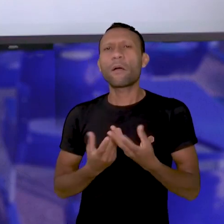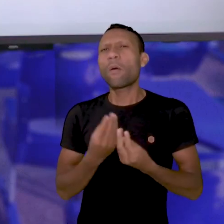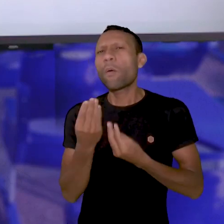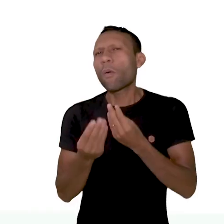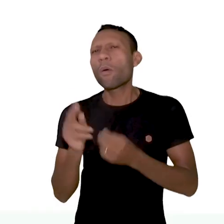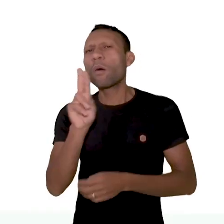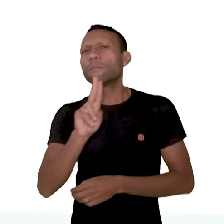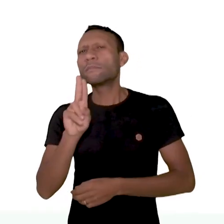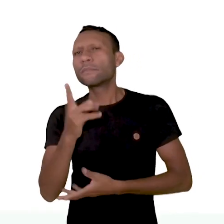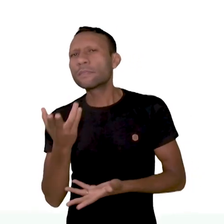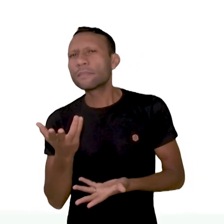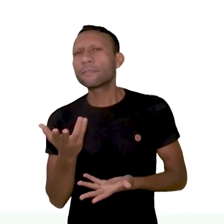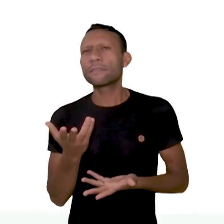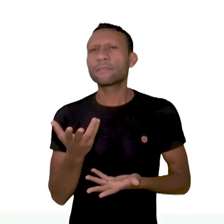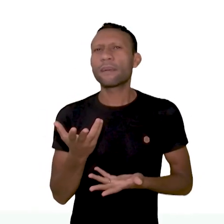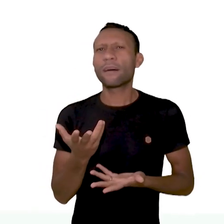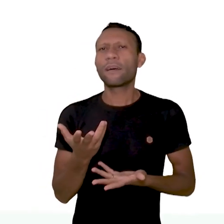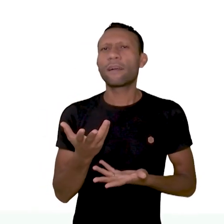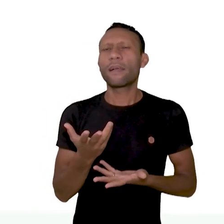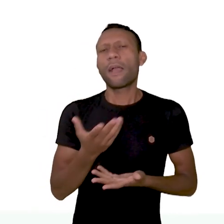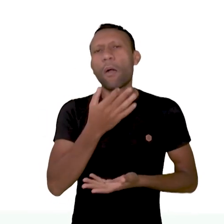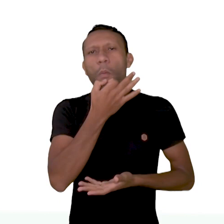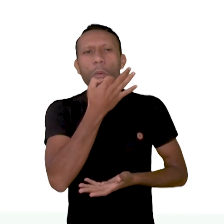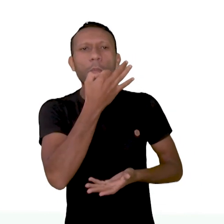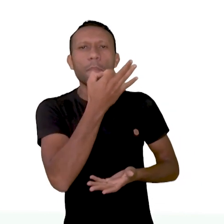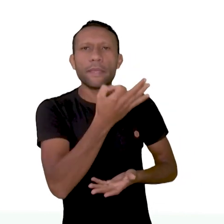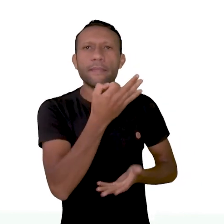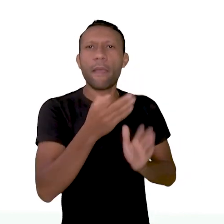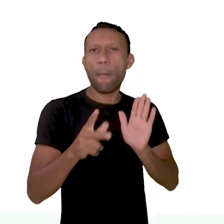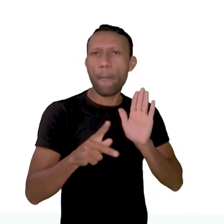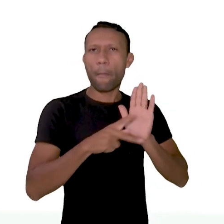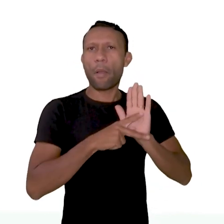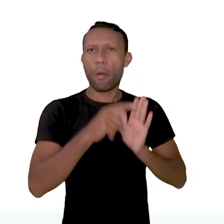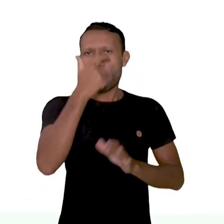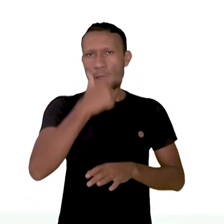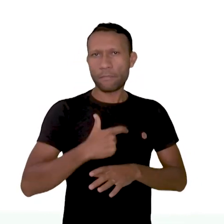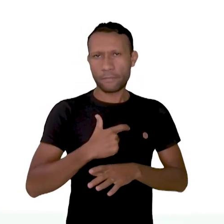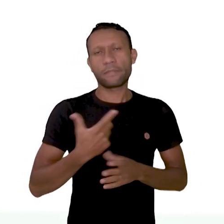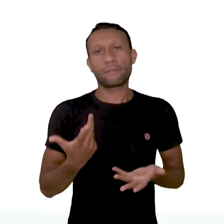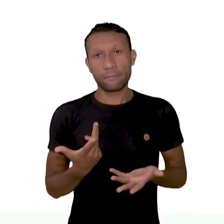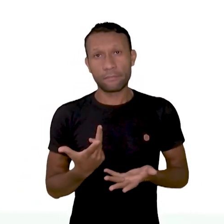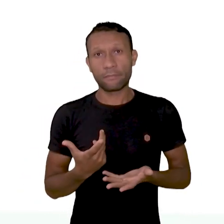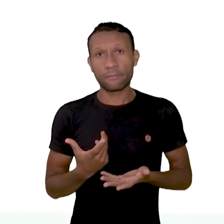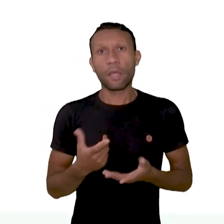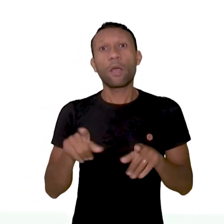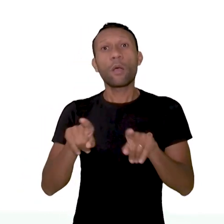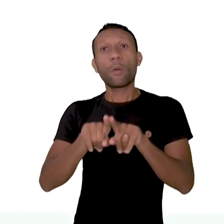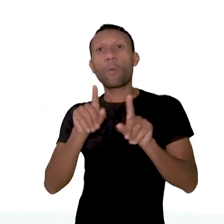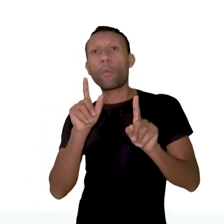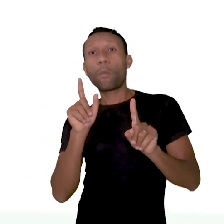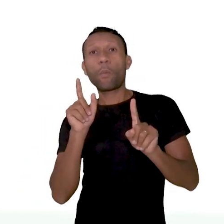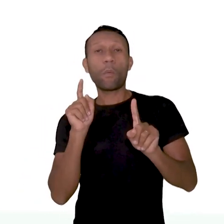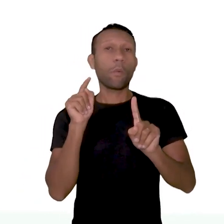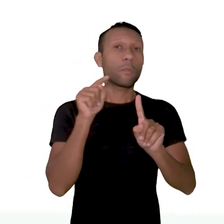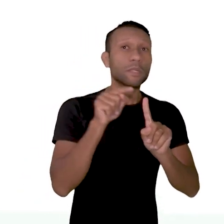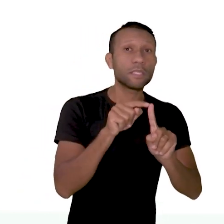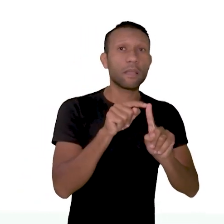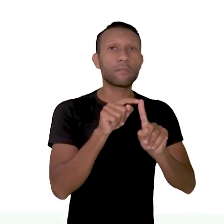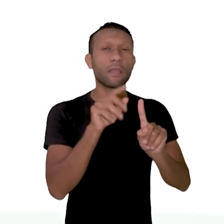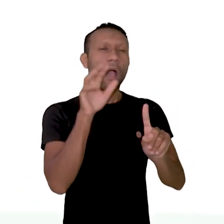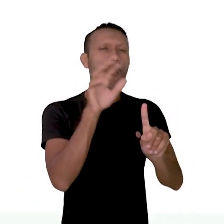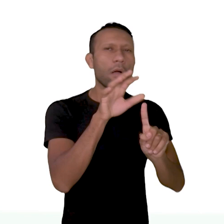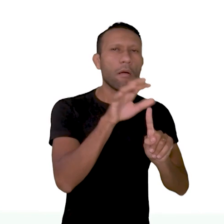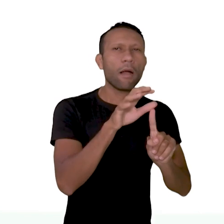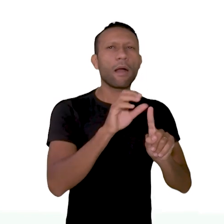usa, né? Usamos para apresentar uma opinião fundamentada em justificativas lógicas, com o intuito de persuadir quem lê